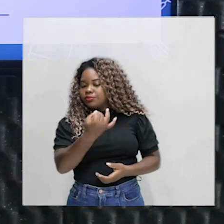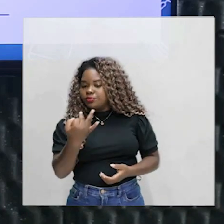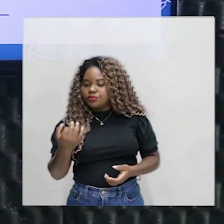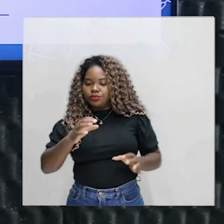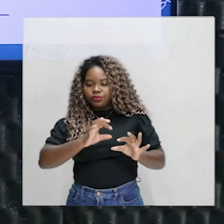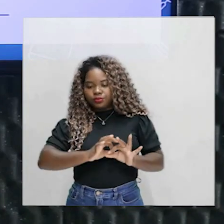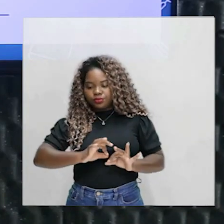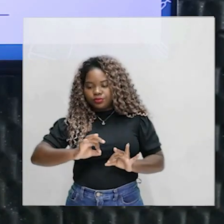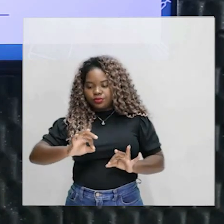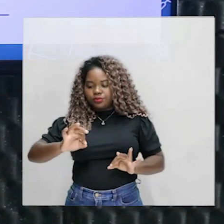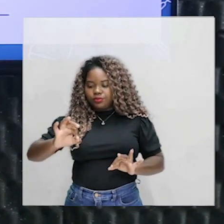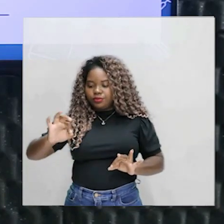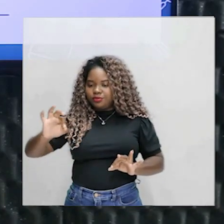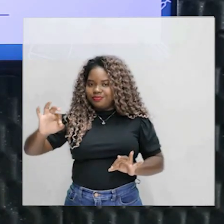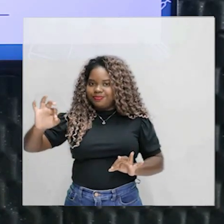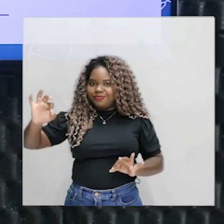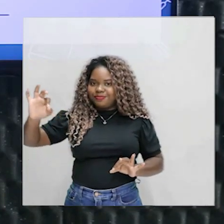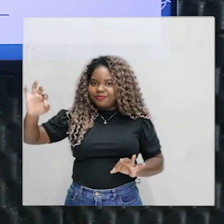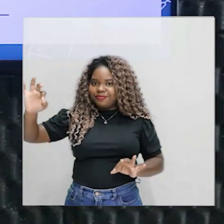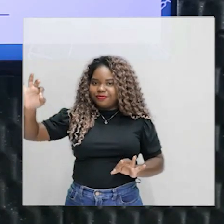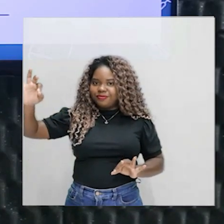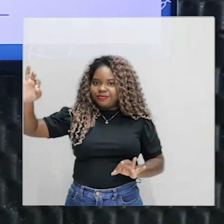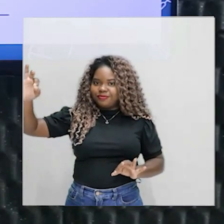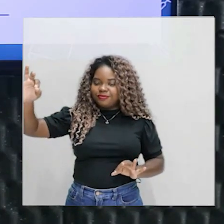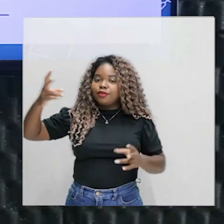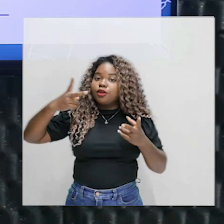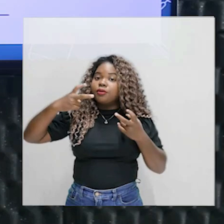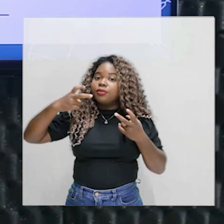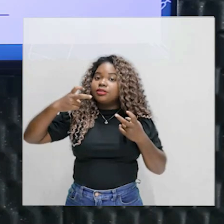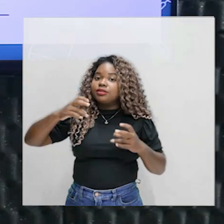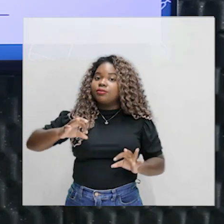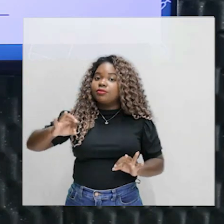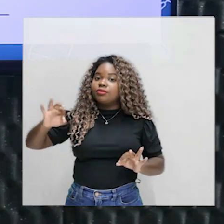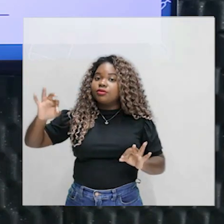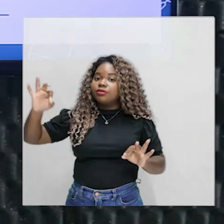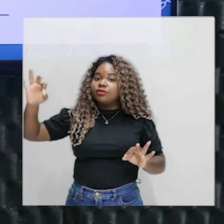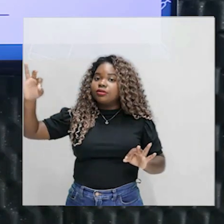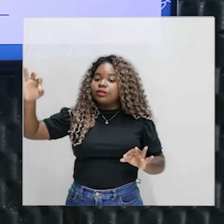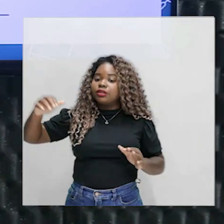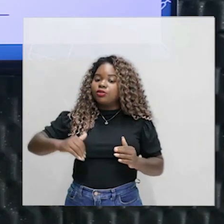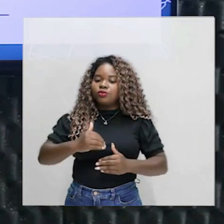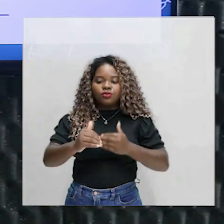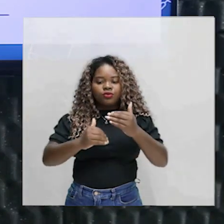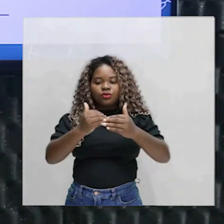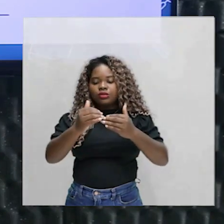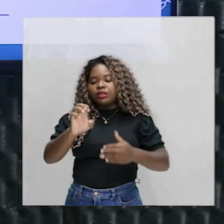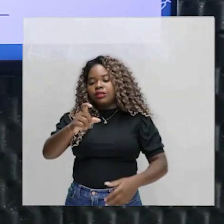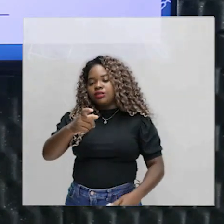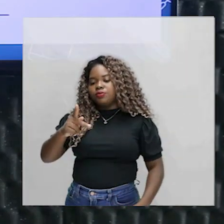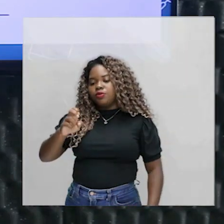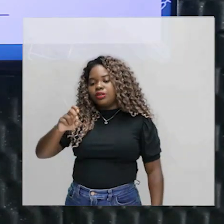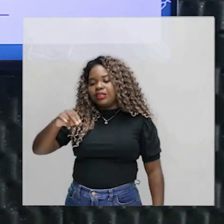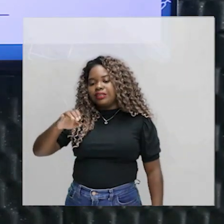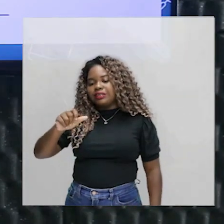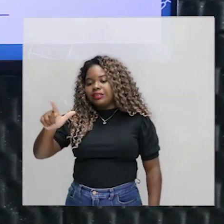alimento aqui ela vai aumentando linearmente tá veja ela não é um crescimento exponencial é